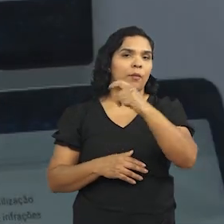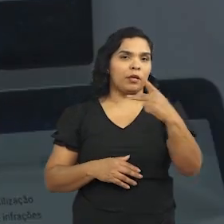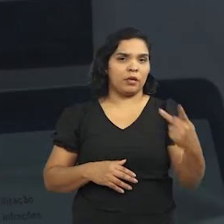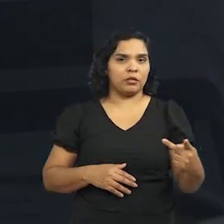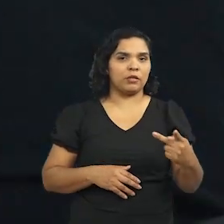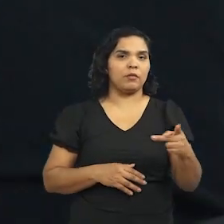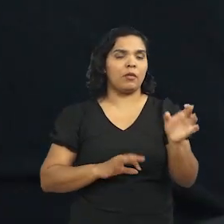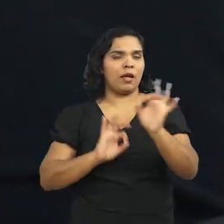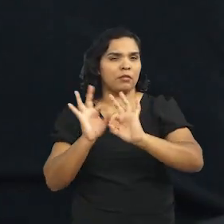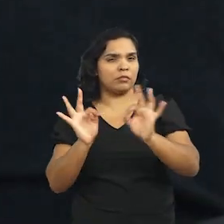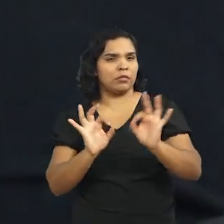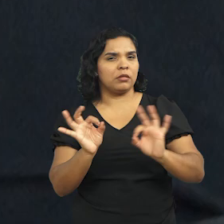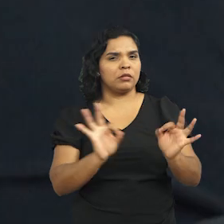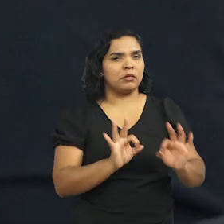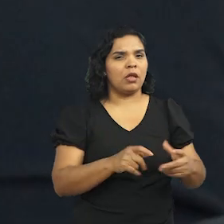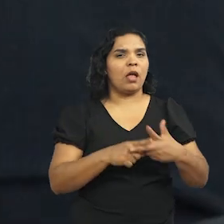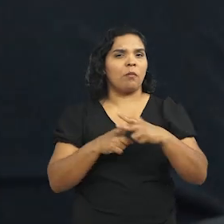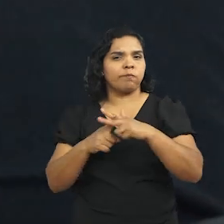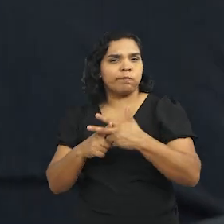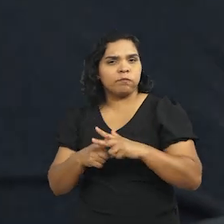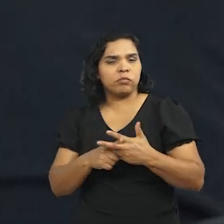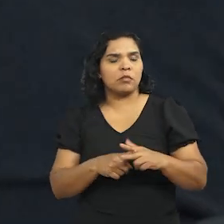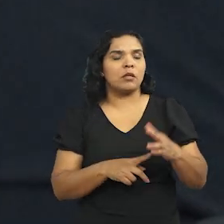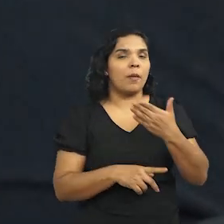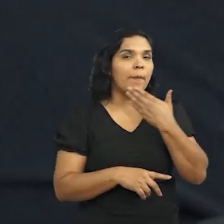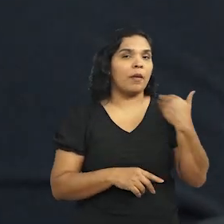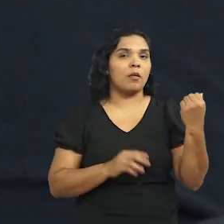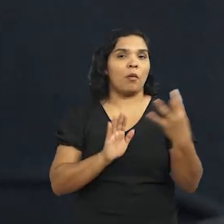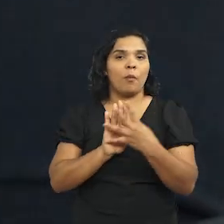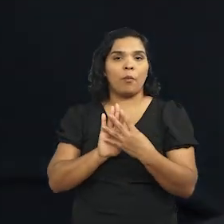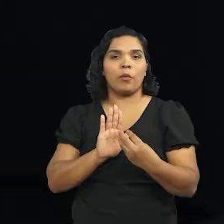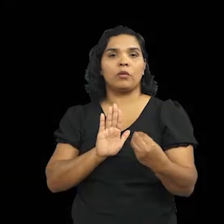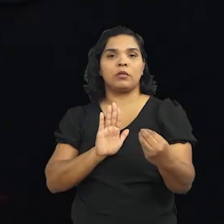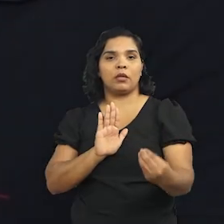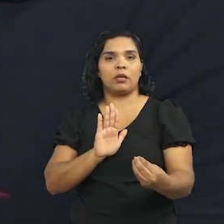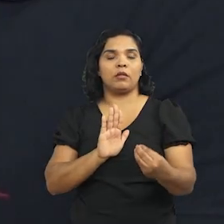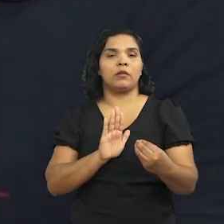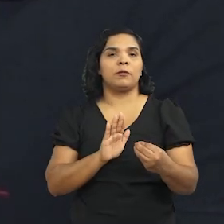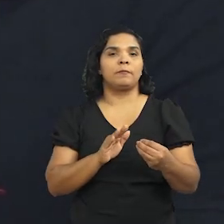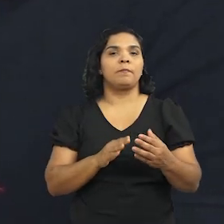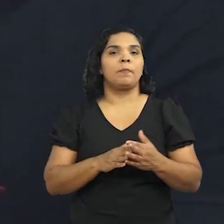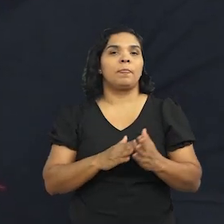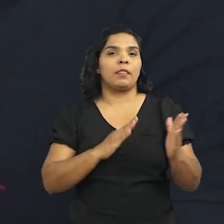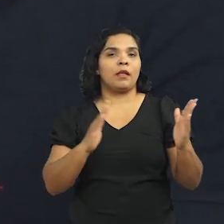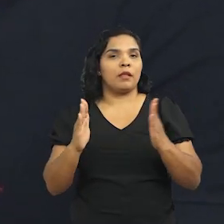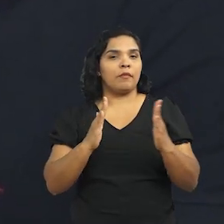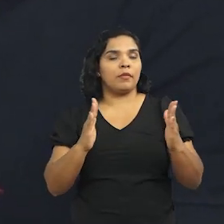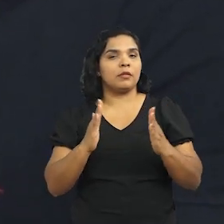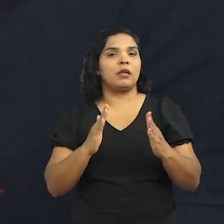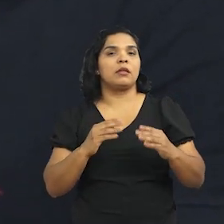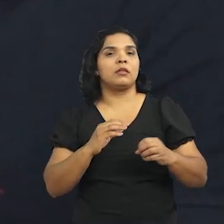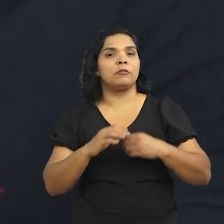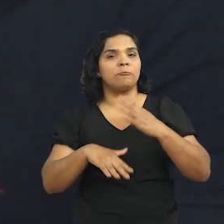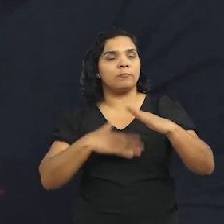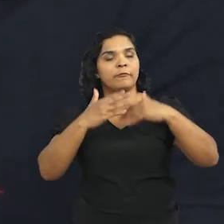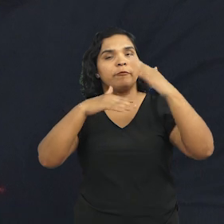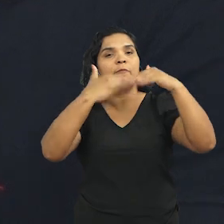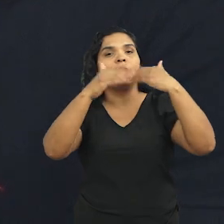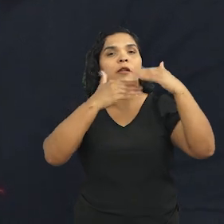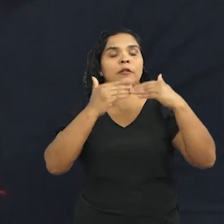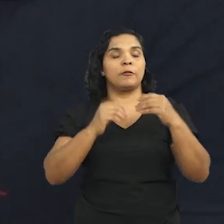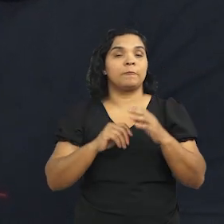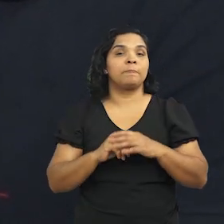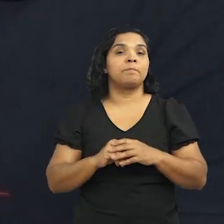dataset para modelar, ter uma acurácia melhor no nosso modelo, né? Então ele está numa fase ainda de